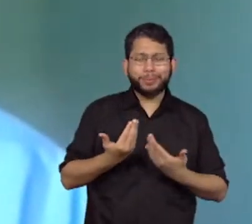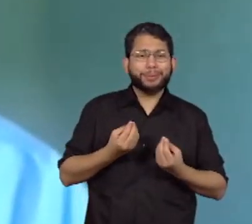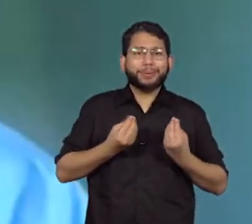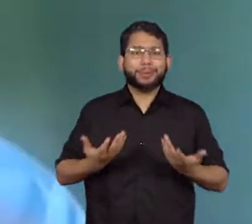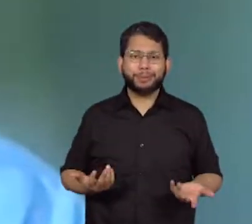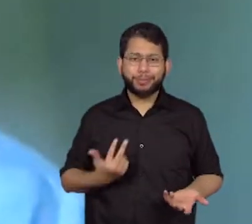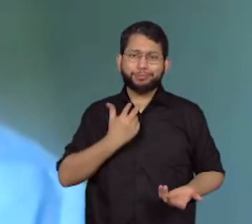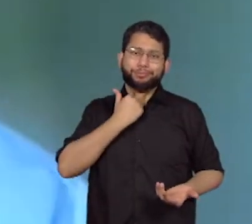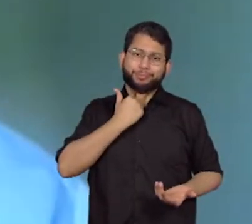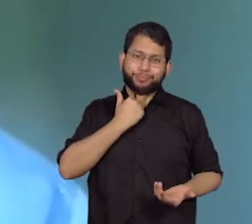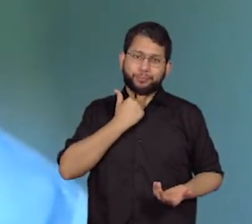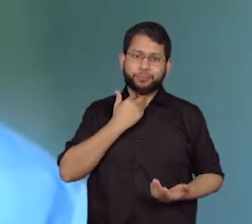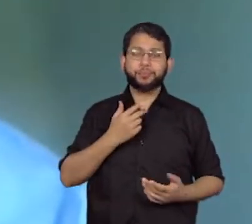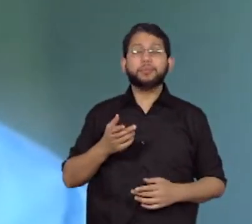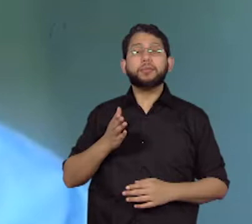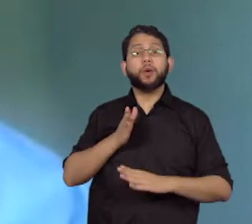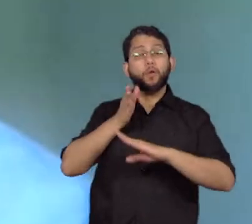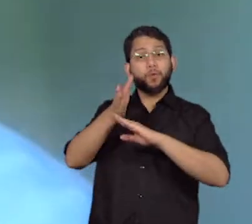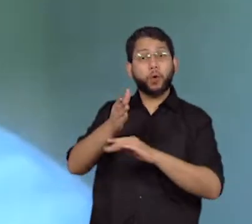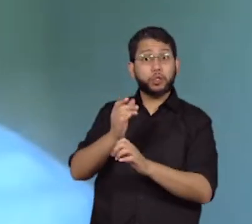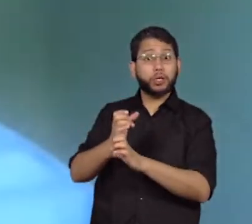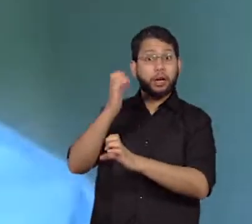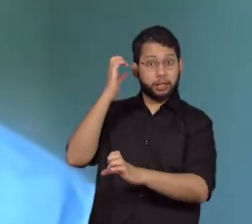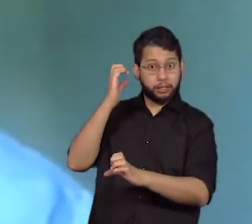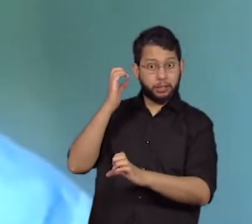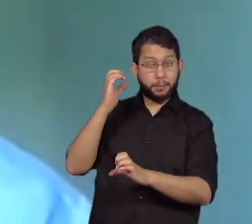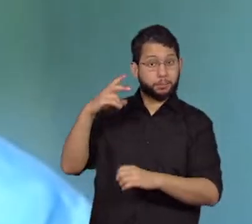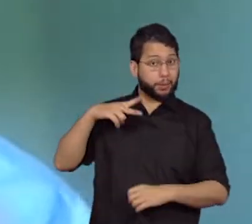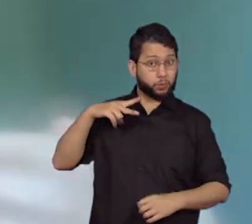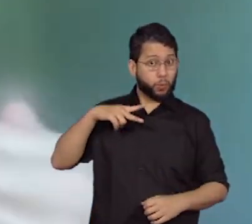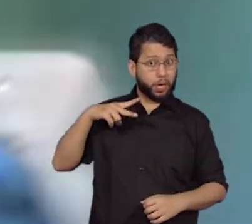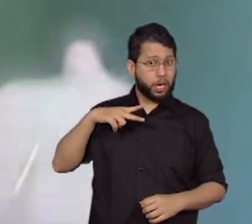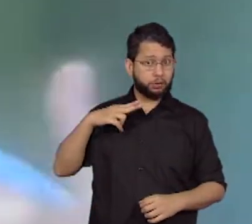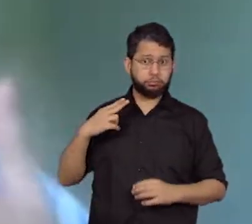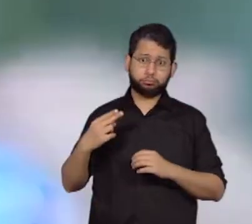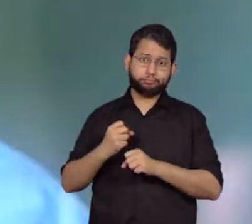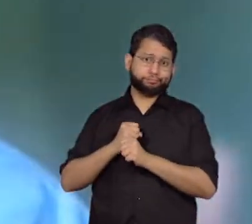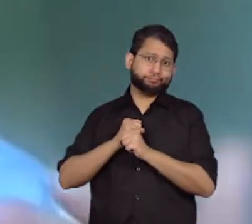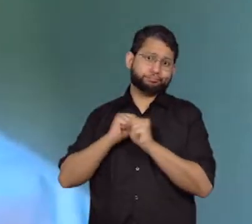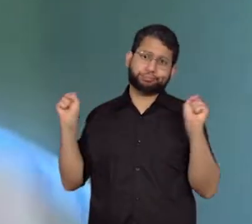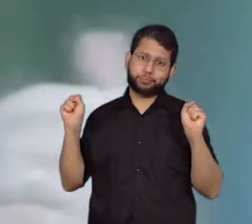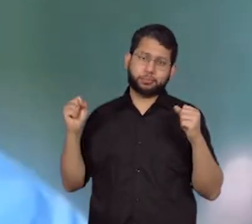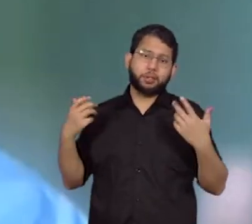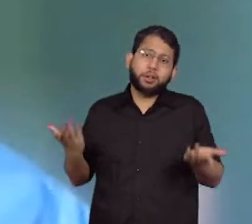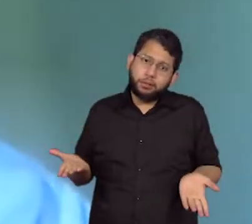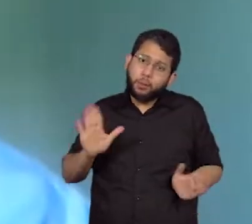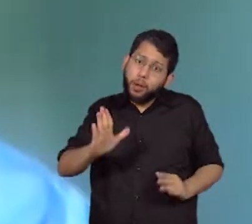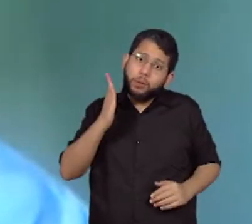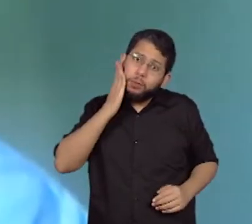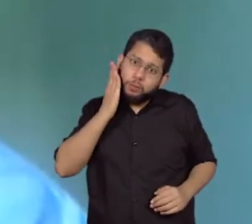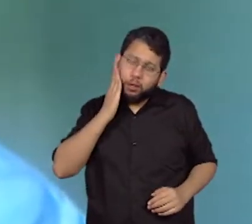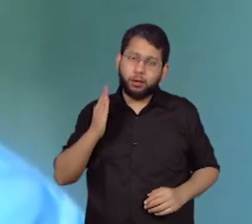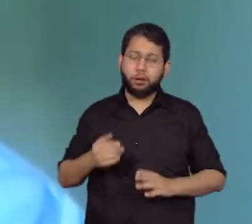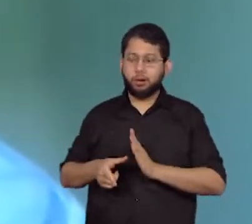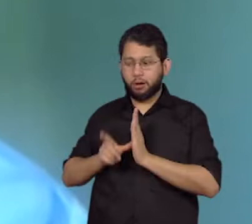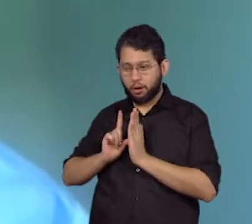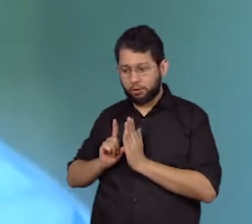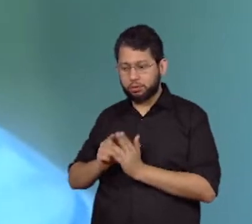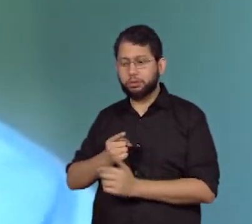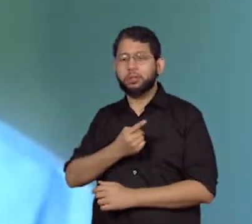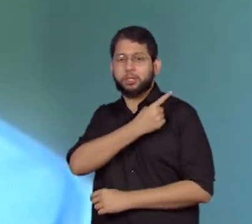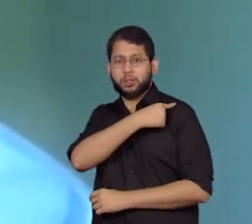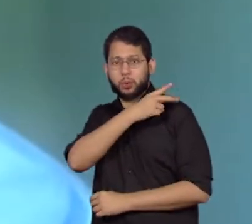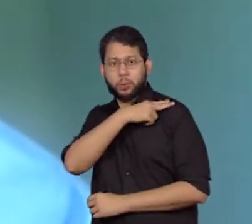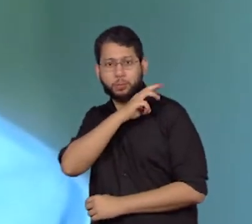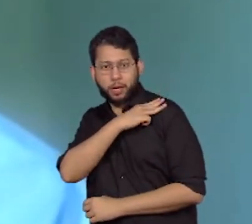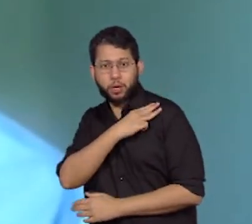ensino público, eu não tinha dinheiro para pagar a faculdade particular, então para mim estava muito claro, assim, eu preciso estudar para entrar numa faculdade pública. Eu